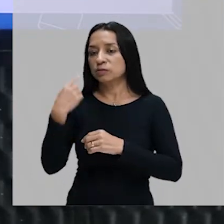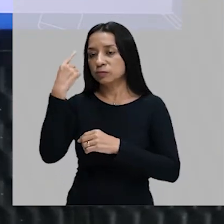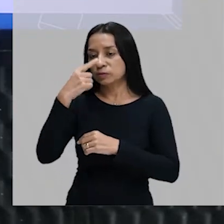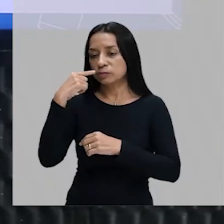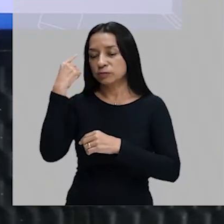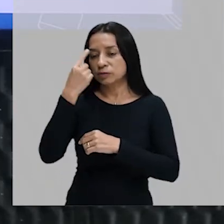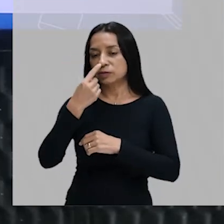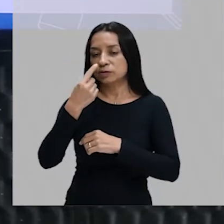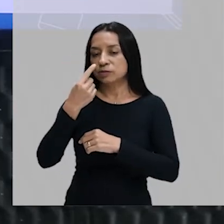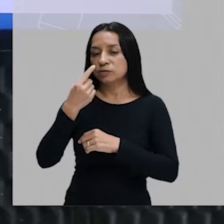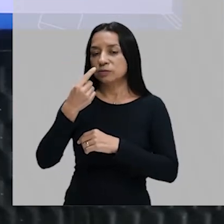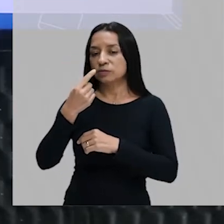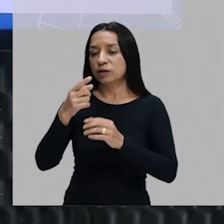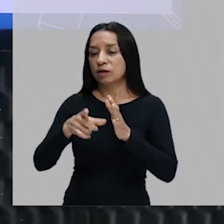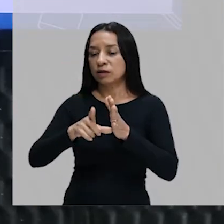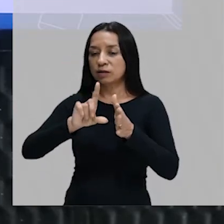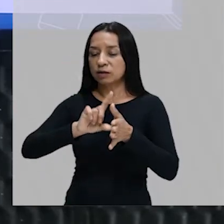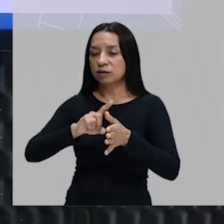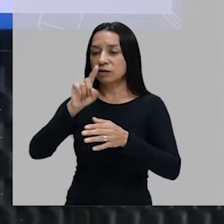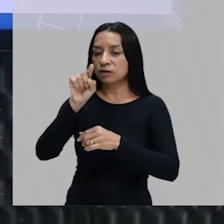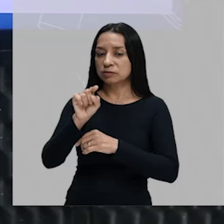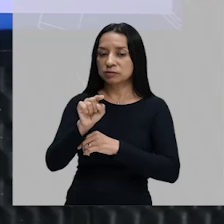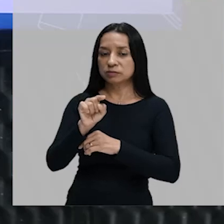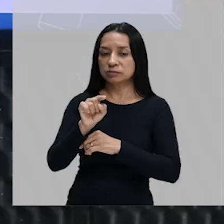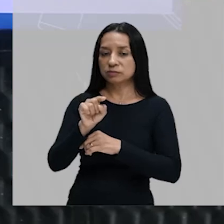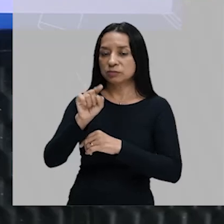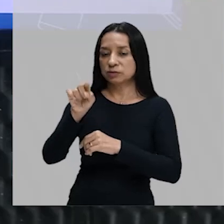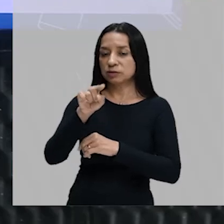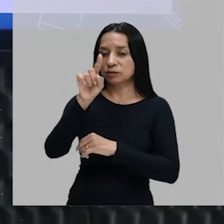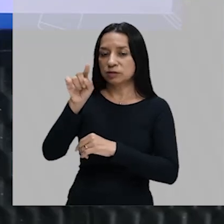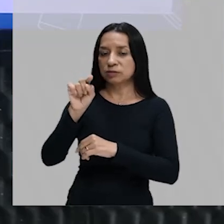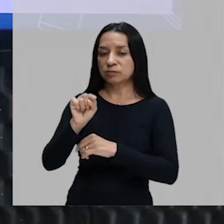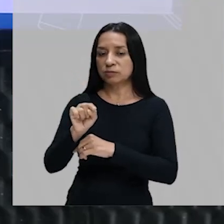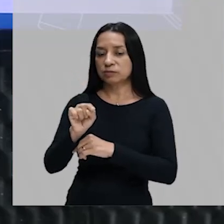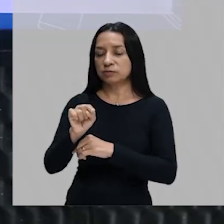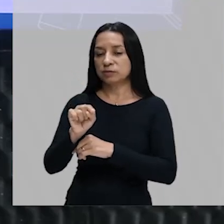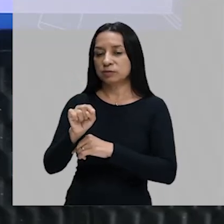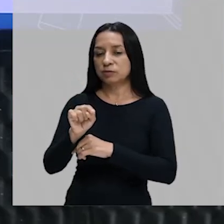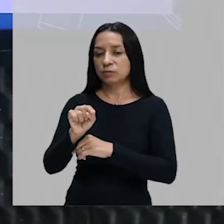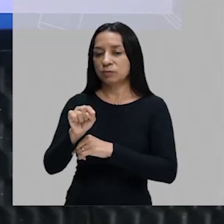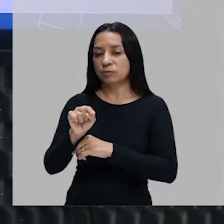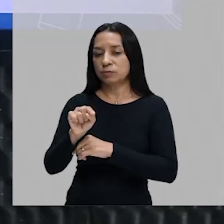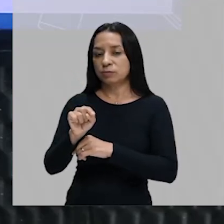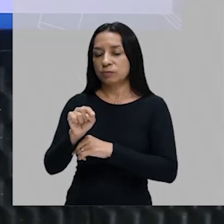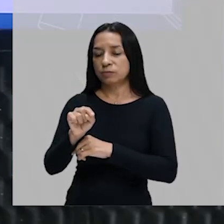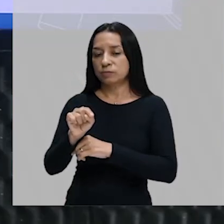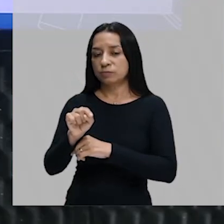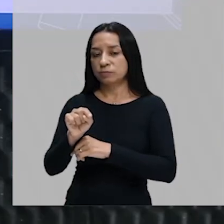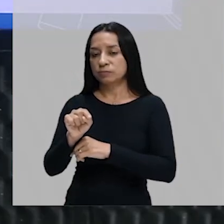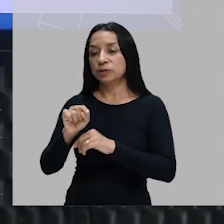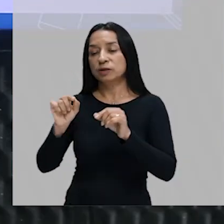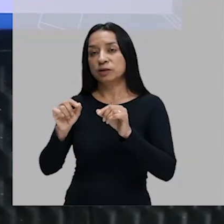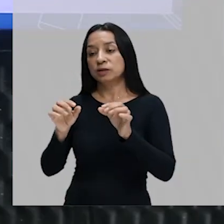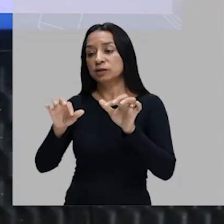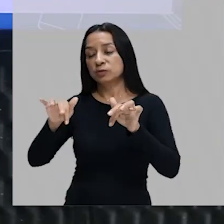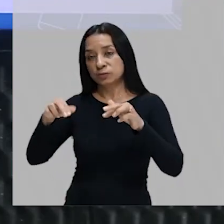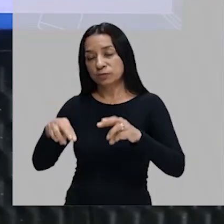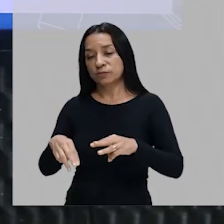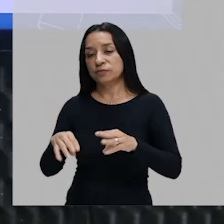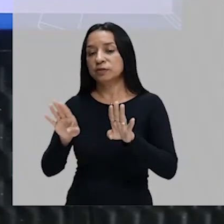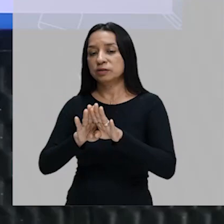colocar antes da minha interrogação um ponto de interrogação viradinho de cabeça para baixo e no final um ponto de